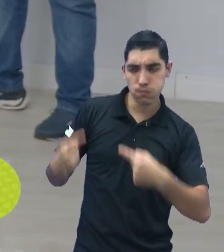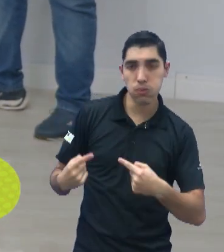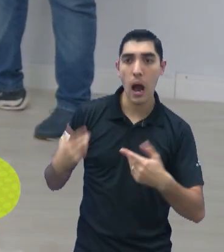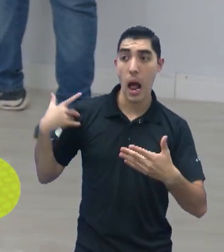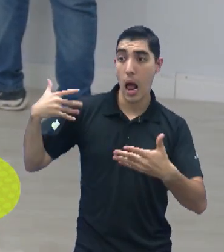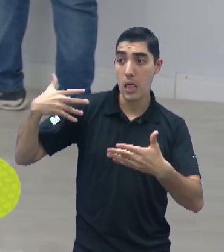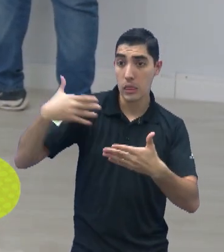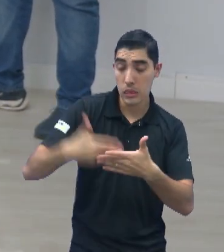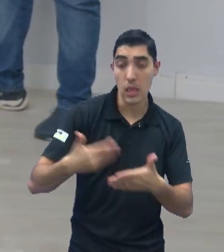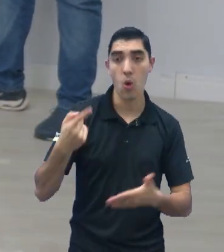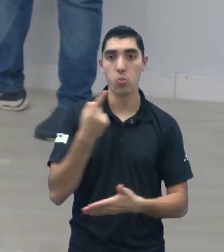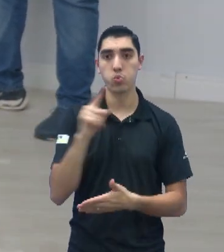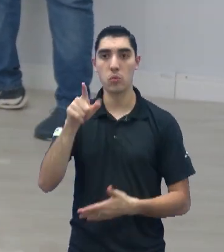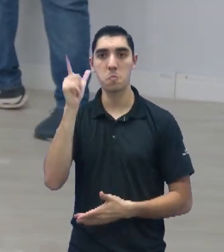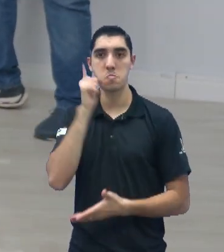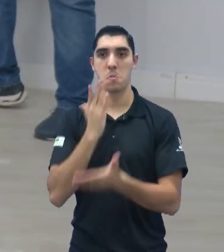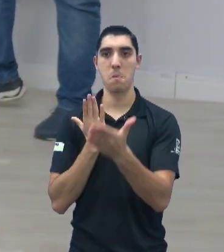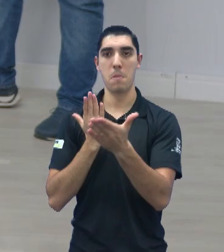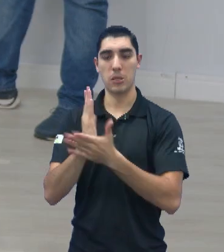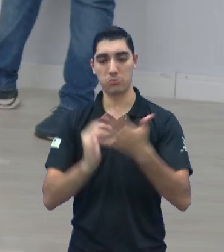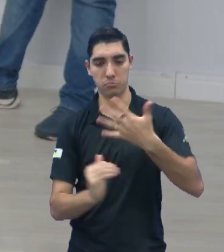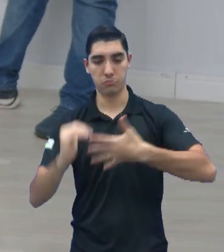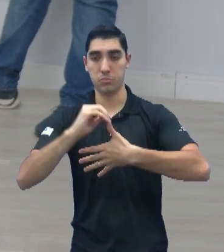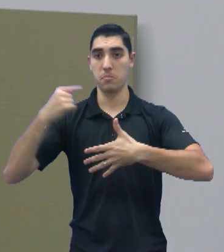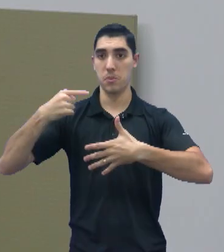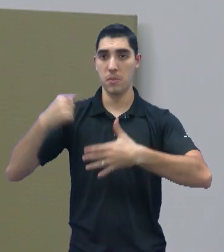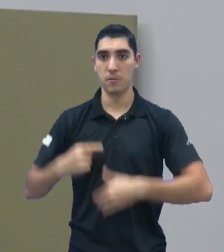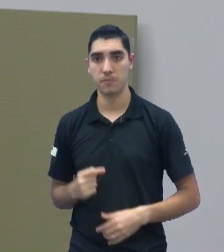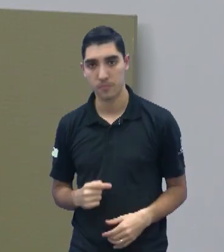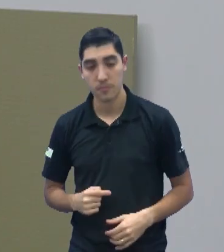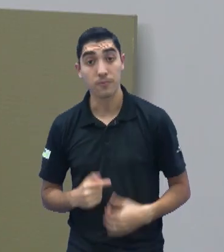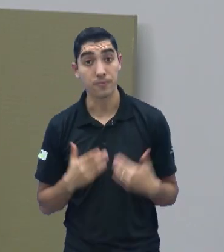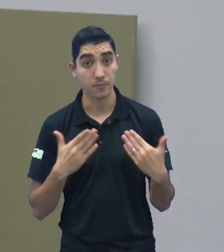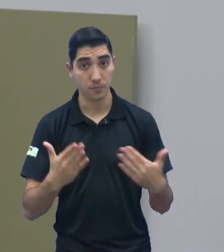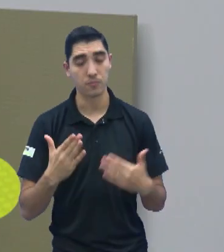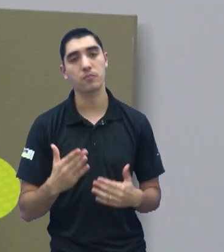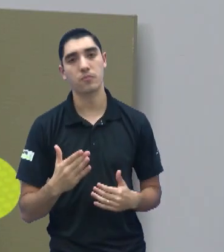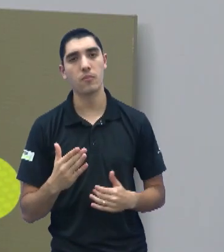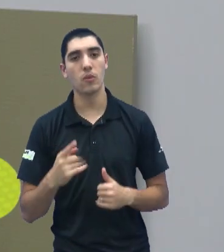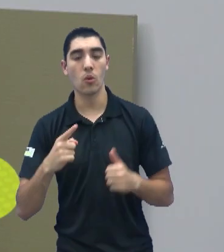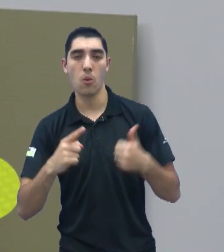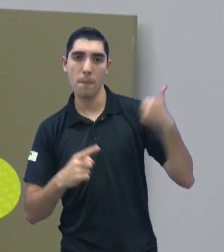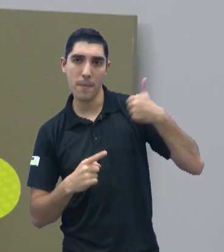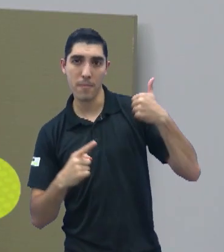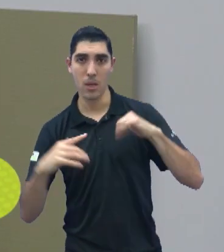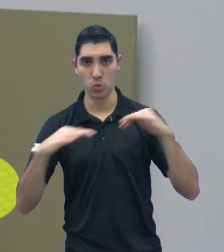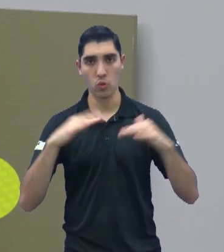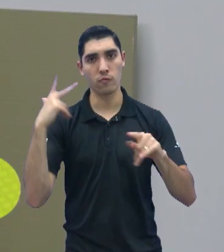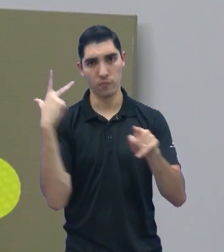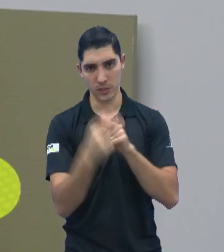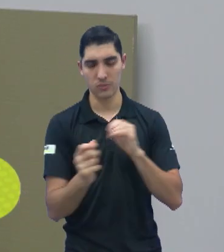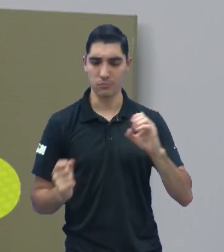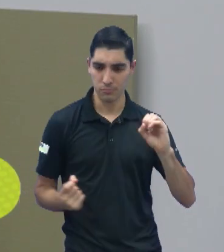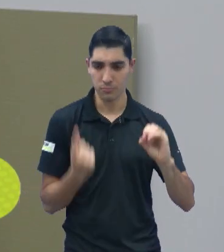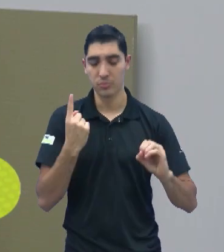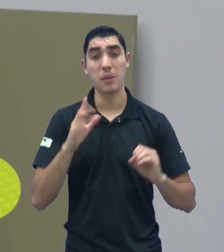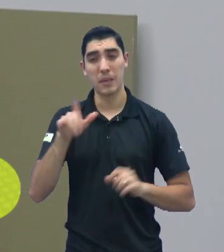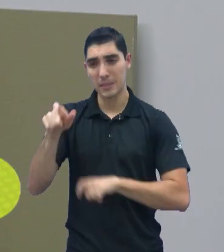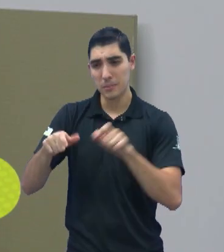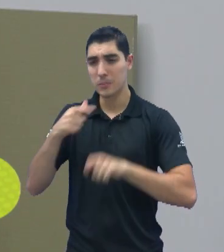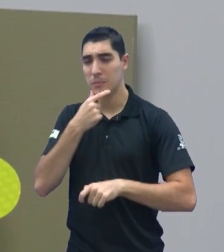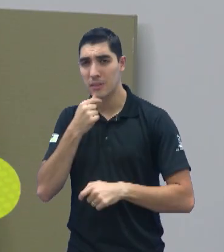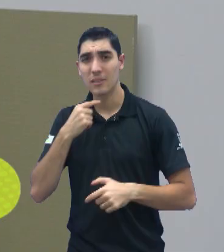última, onde vocês ficaram na liderança do grupo. Então, a nossa campanha foi a seguinte, o primeiro jogo, né, a gente ganhou de 1-0 ali, mas os meninos sentiram um pouco por